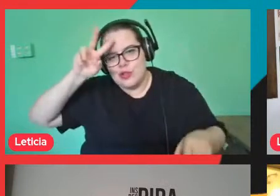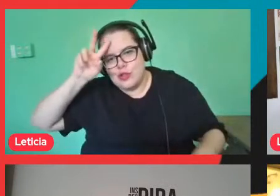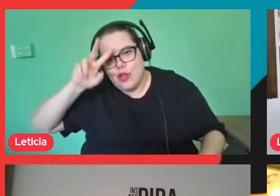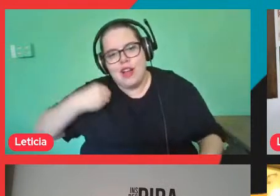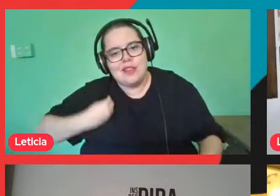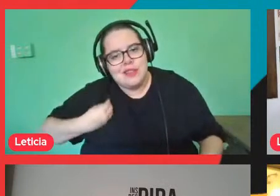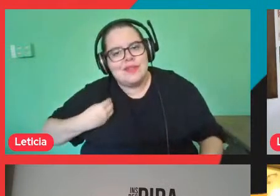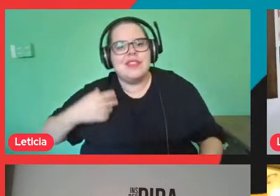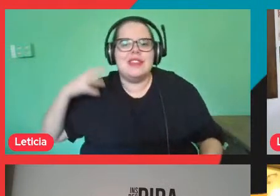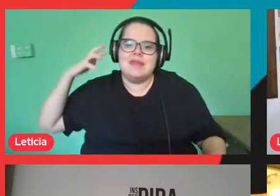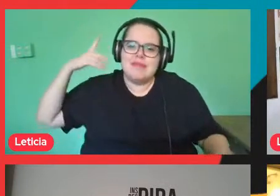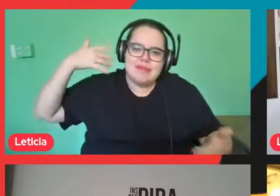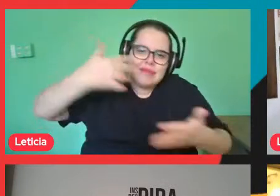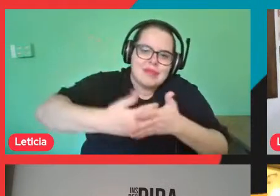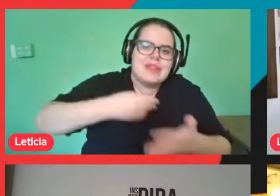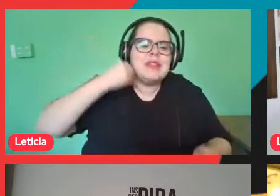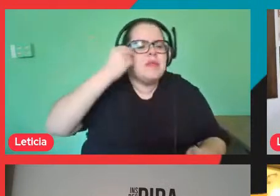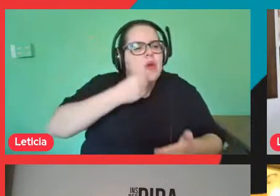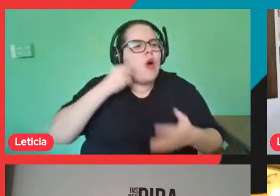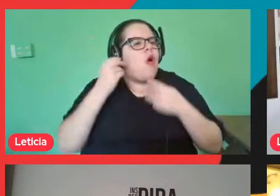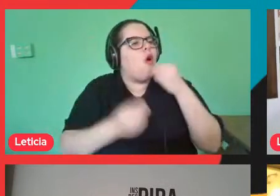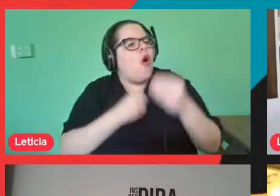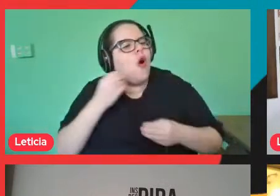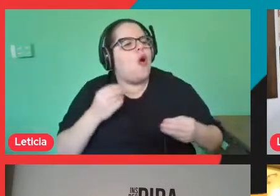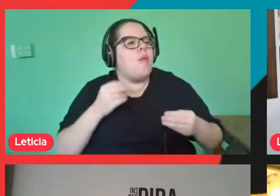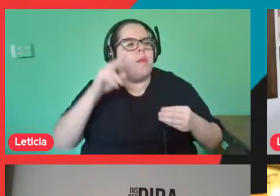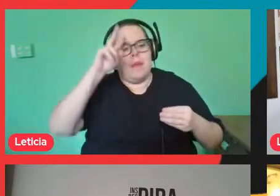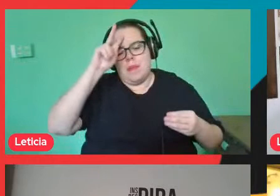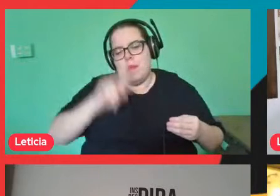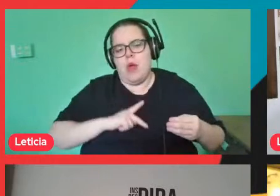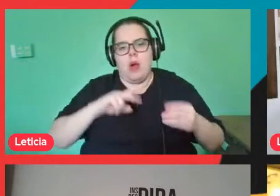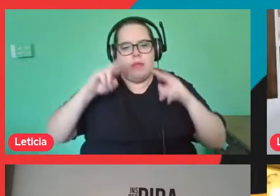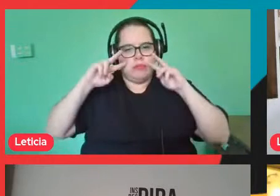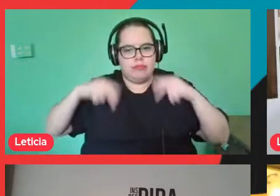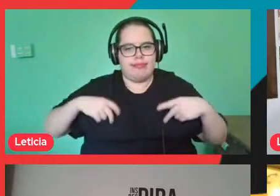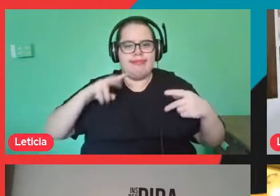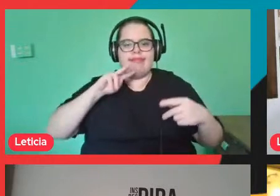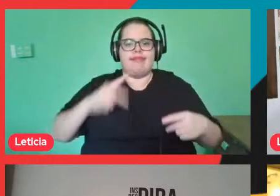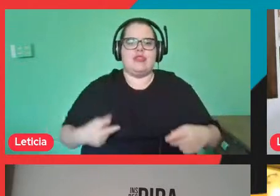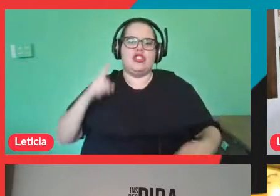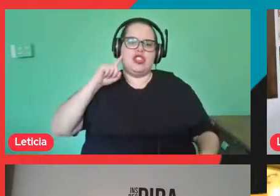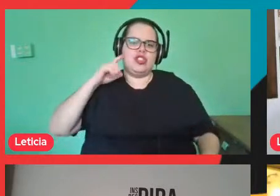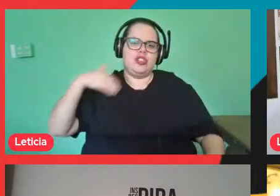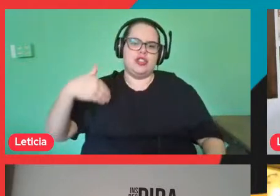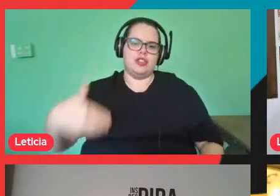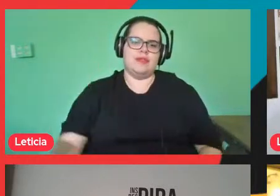delas e como elas lidam, né, com essa questão da autopromoção do dia a dia.